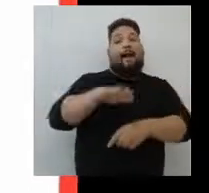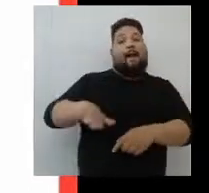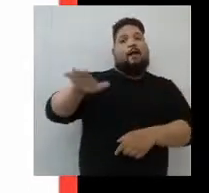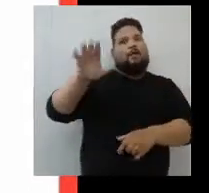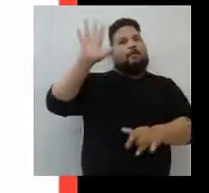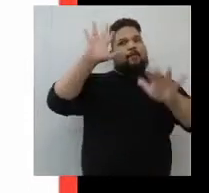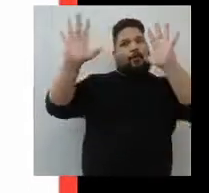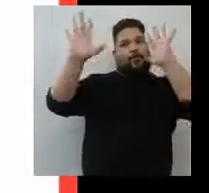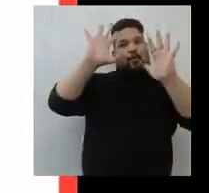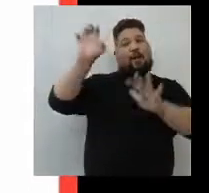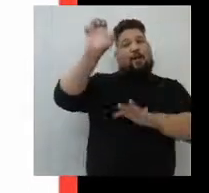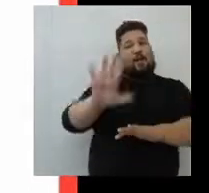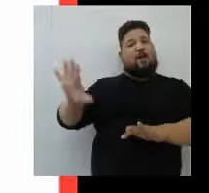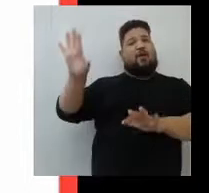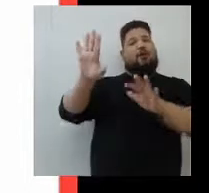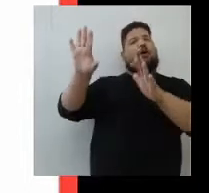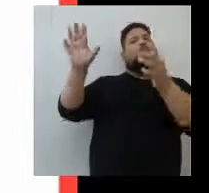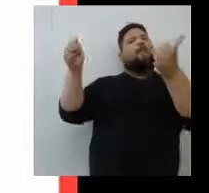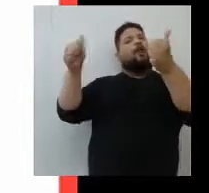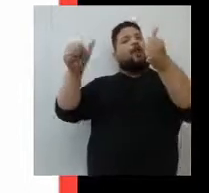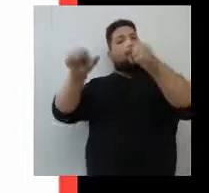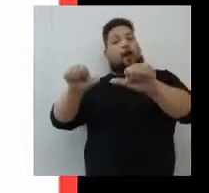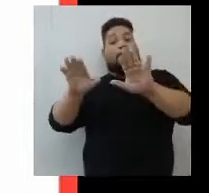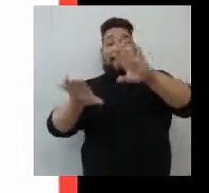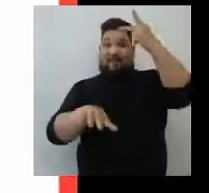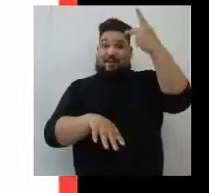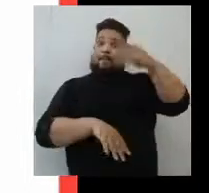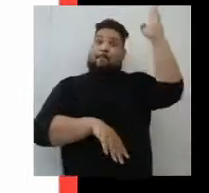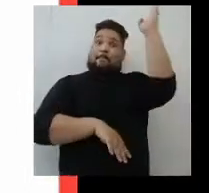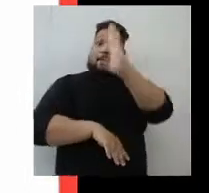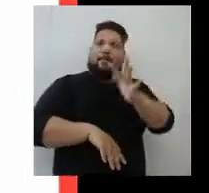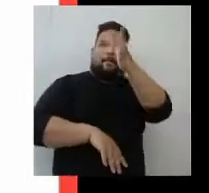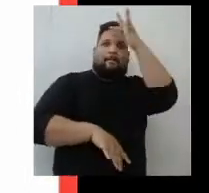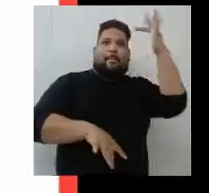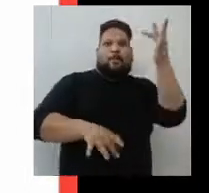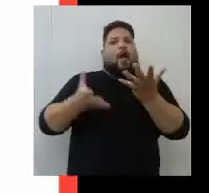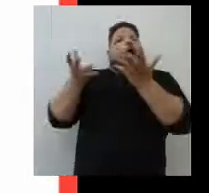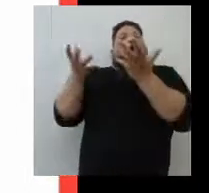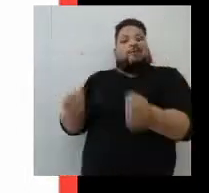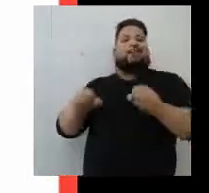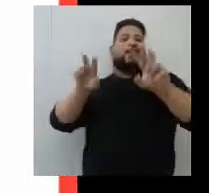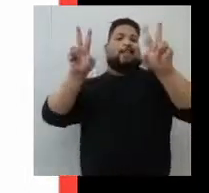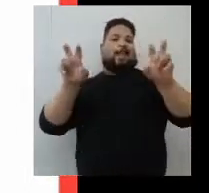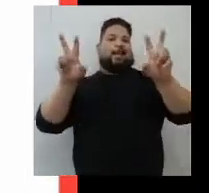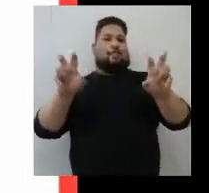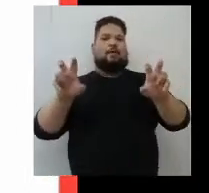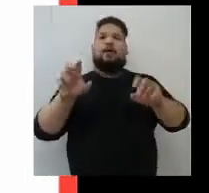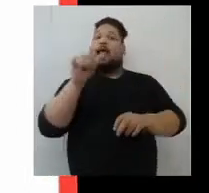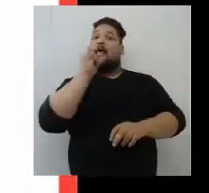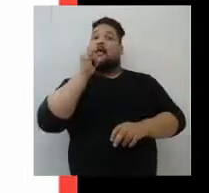na Europa, mas que aqui no Brasil estava ganhando muitos adeptos. Entre eles, o